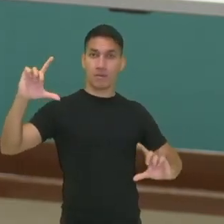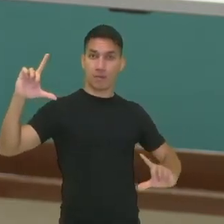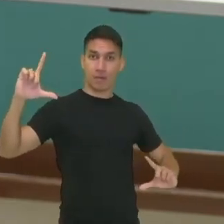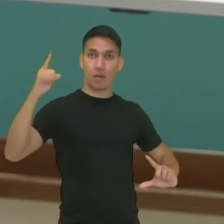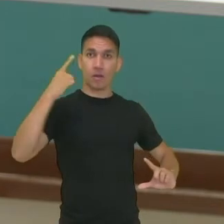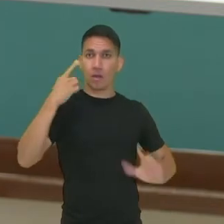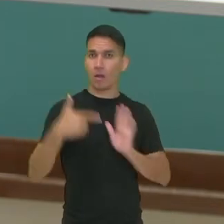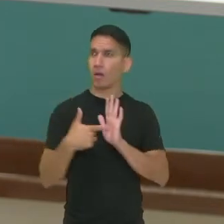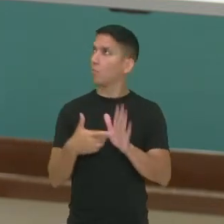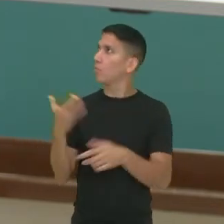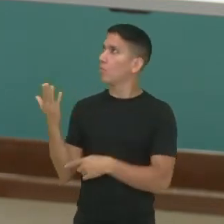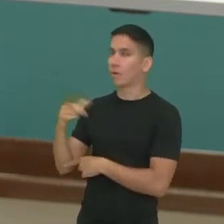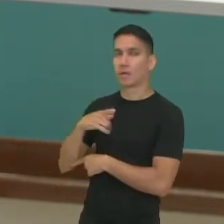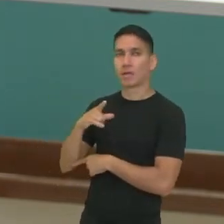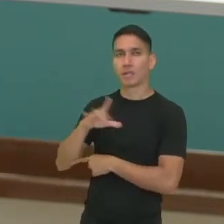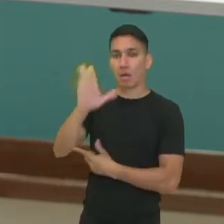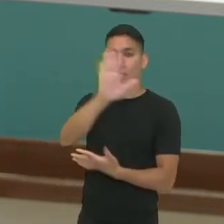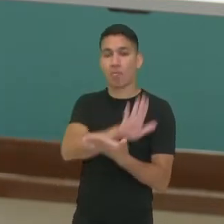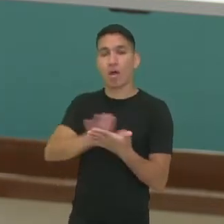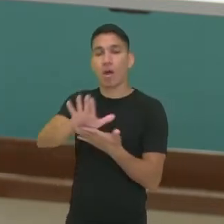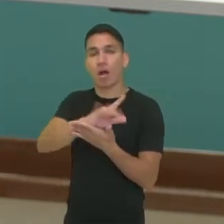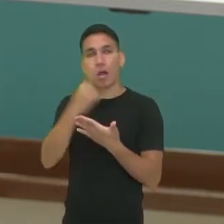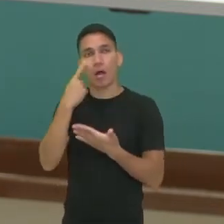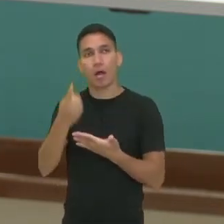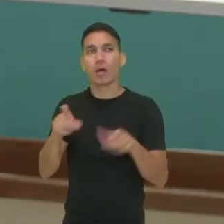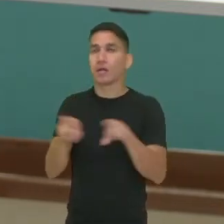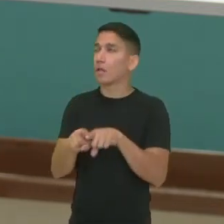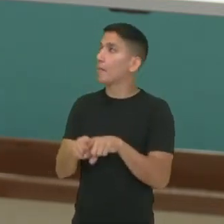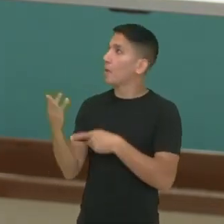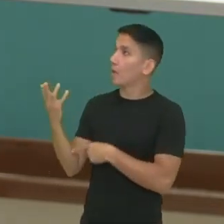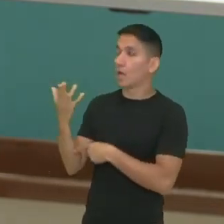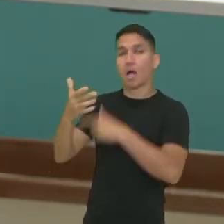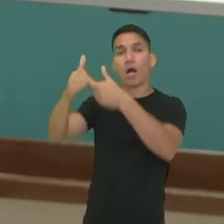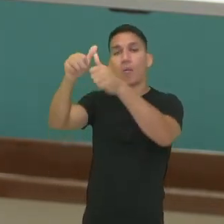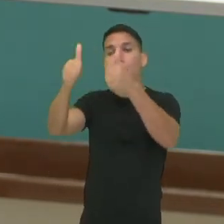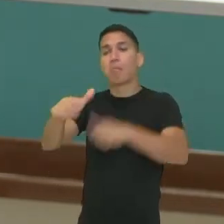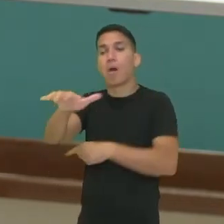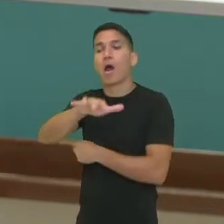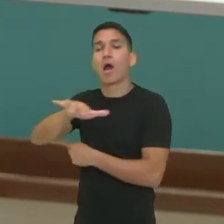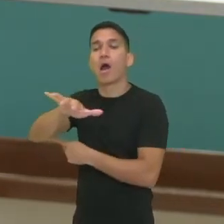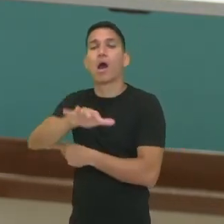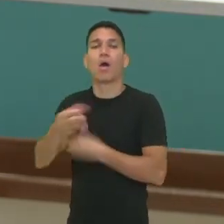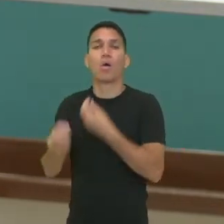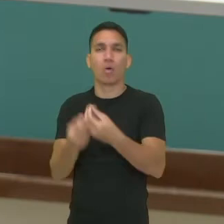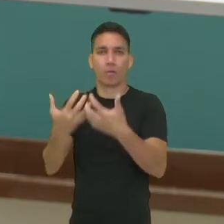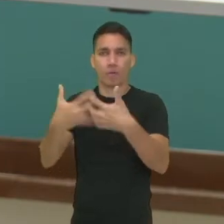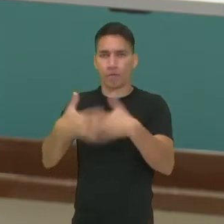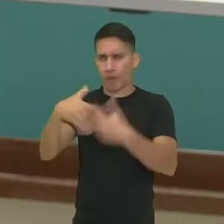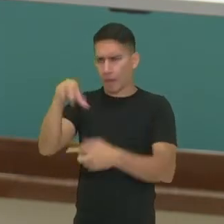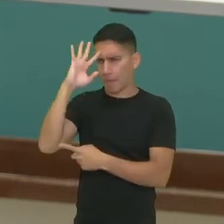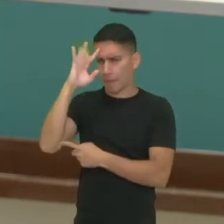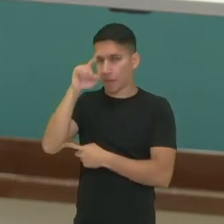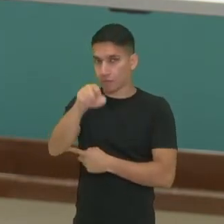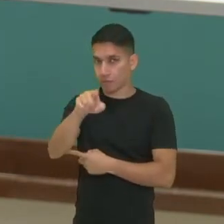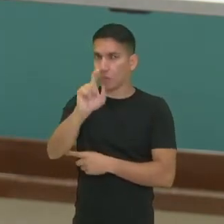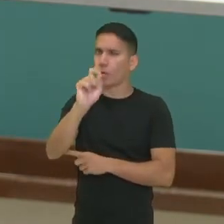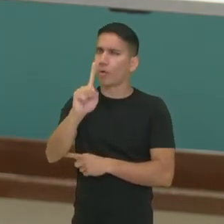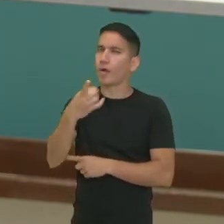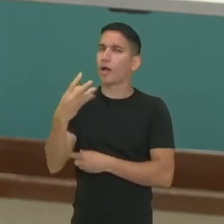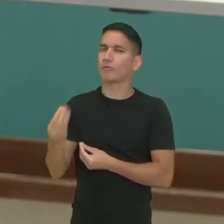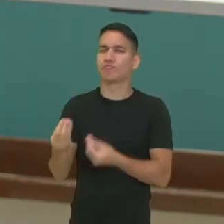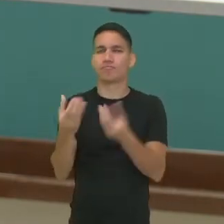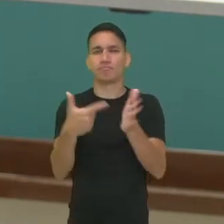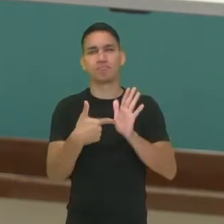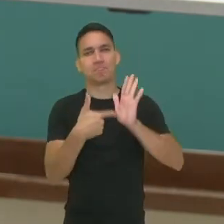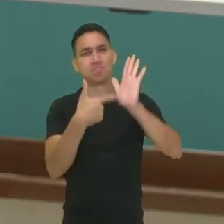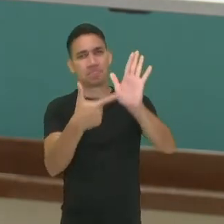plano e aqui a representação da molécula no espaço. E pensando em você, eu trouxe aqui